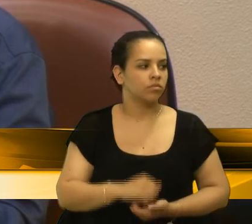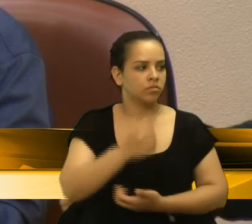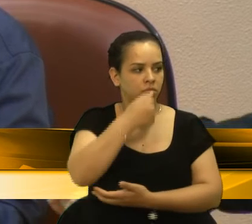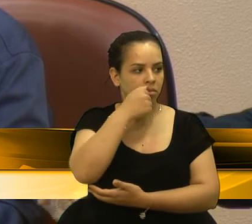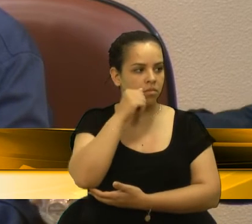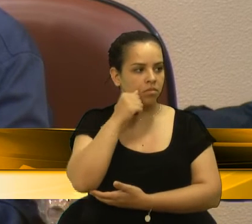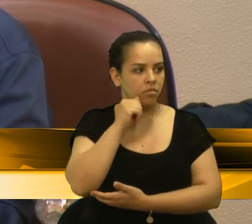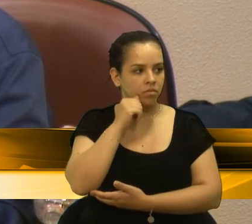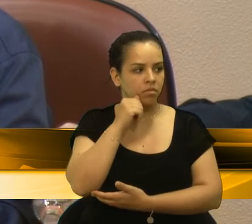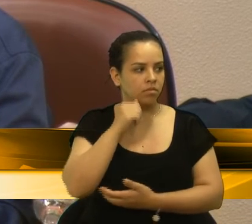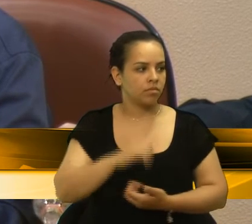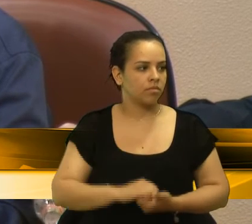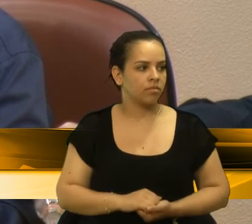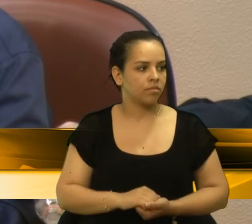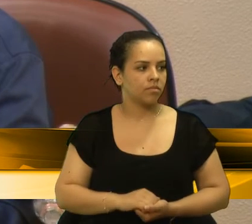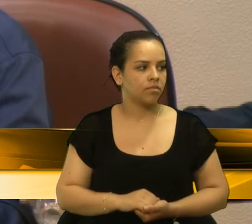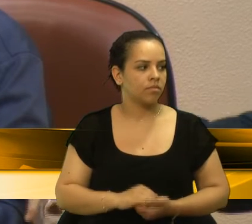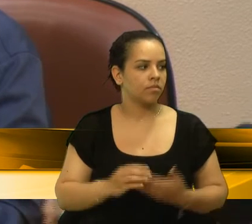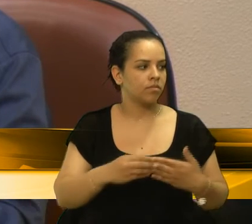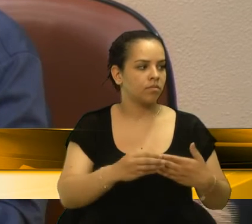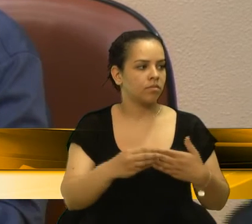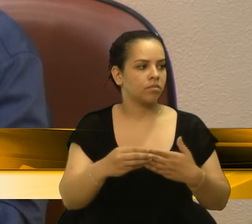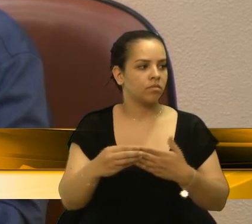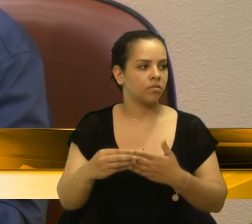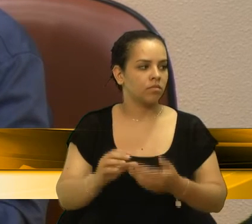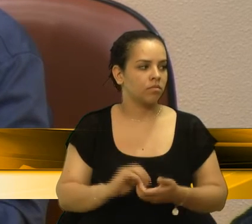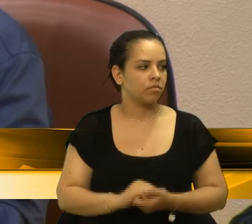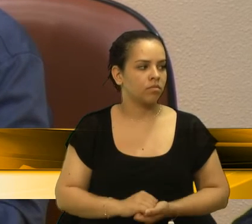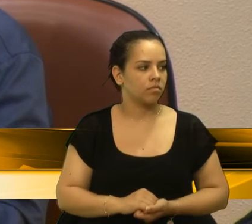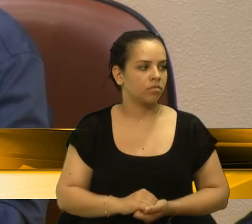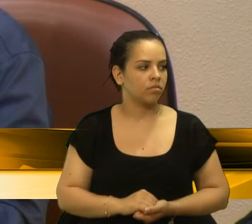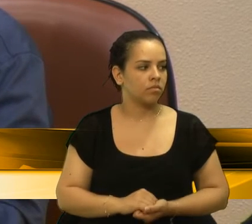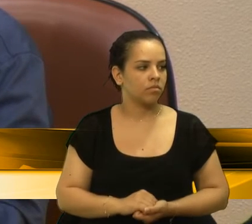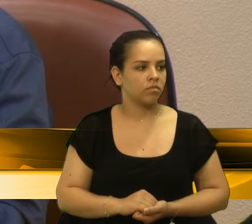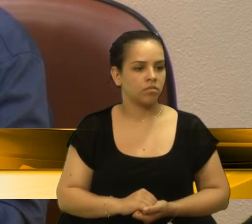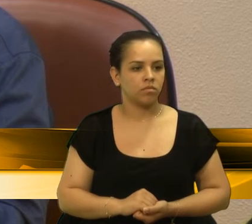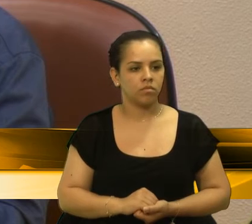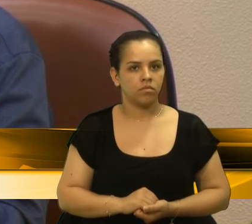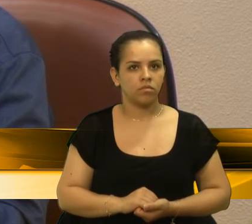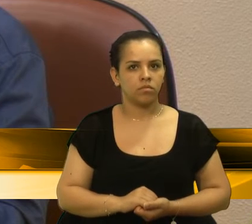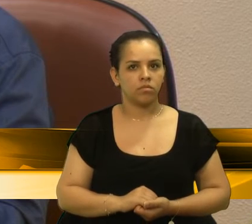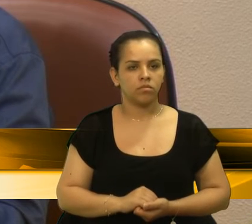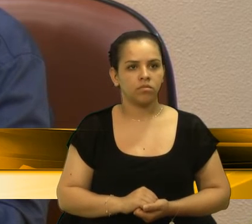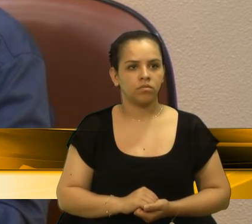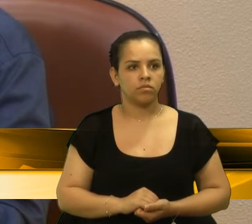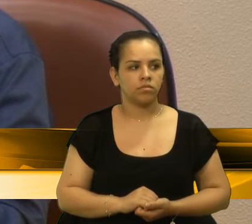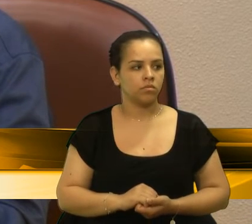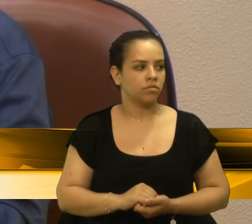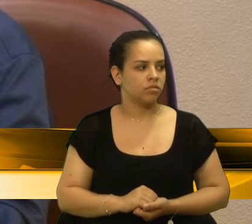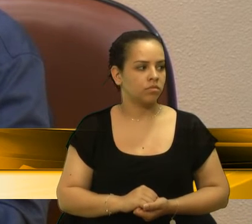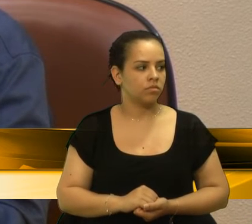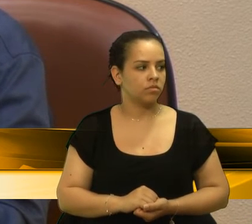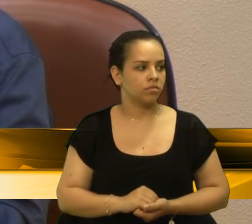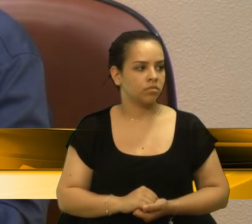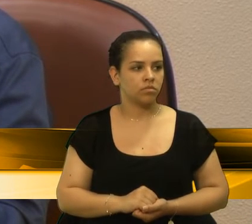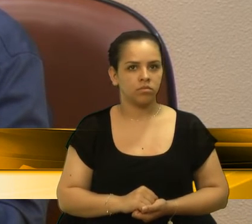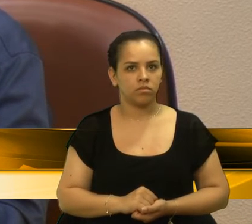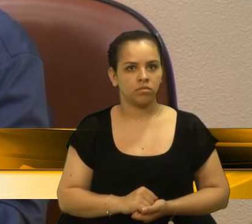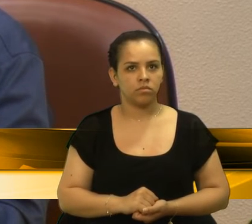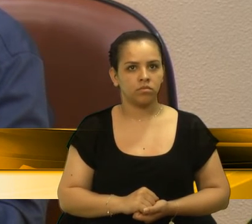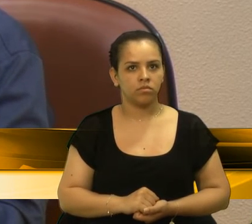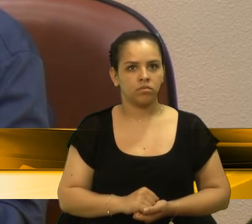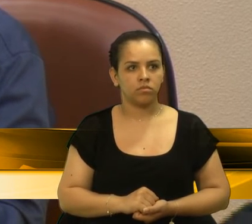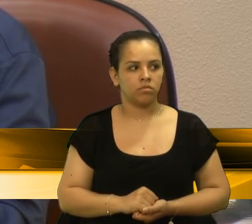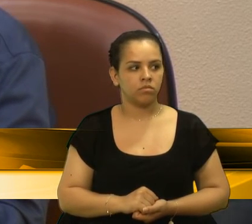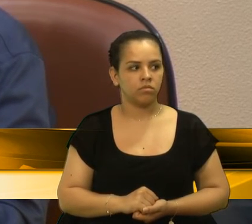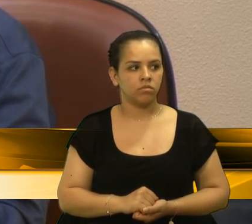Oliveira que fizesse a leitura de alguns encaminhamentos à comissão sobre a oitiva do senhor prefeito municipal, Daniel Antônio Guerra, bem como de diligência determinada pela presidência. A